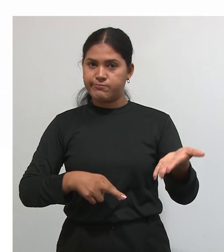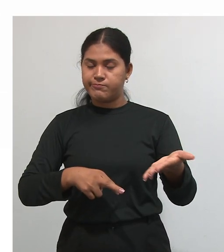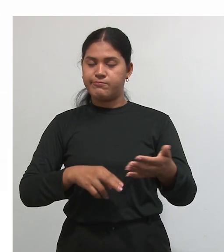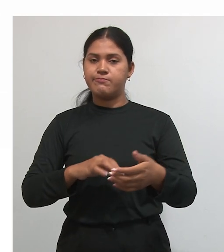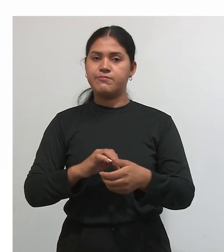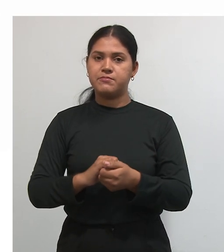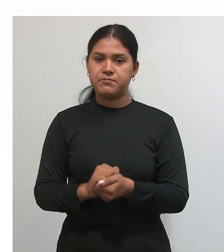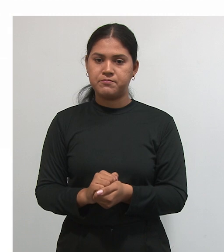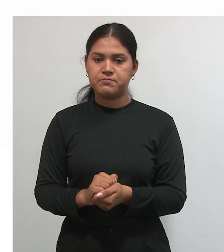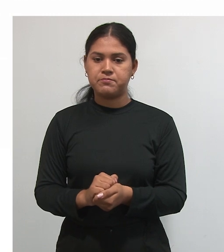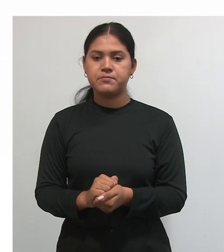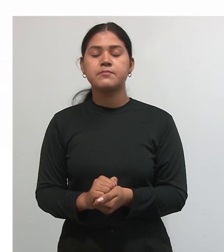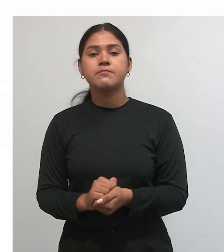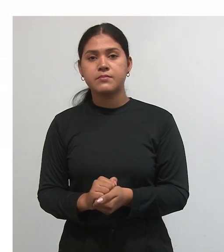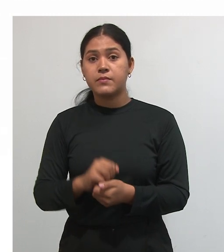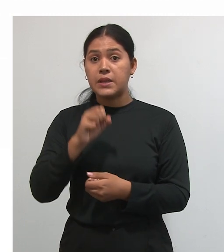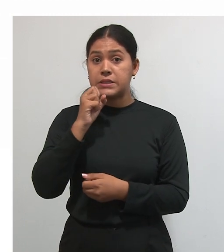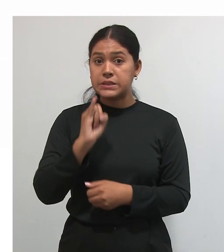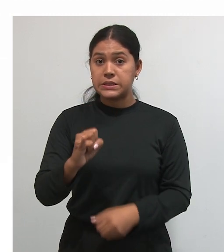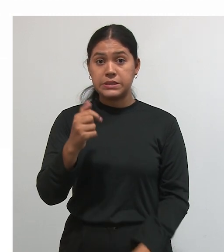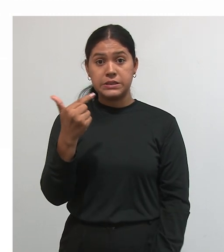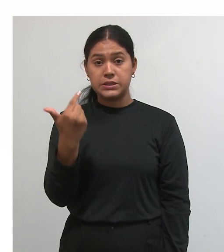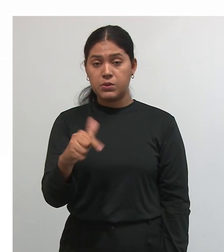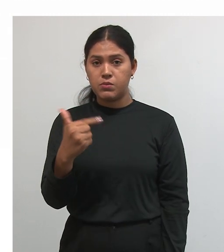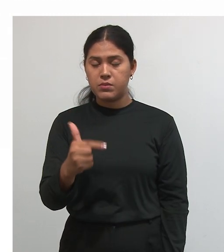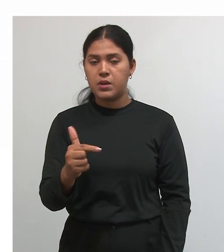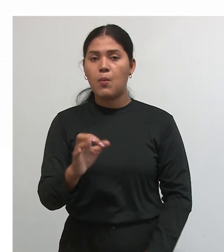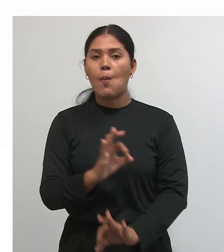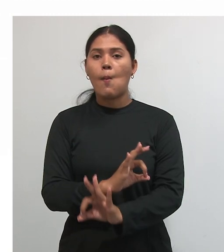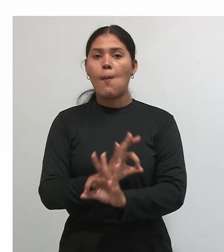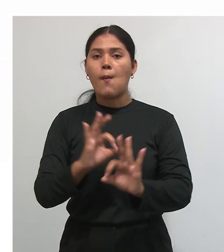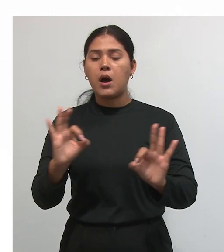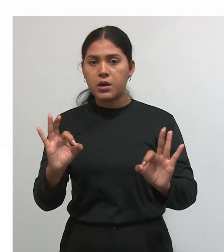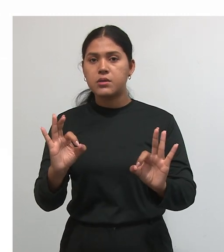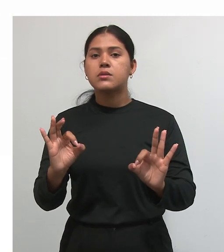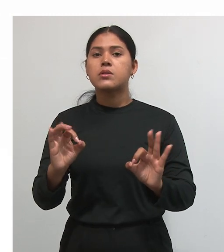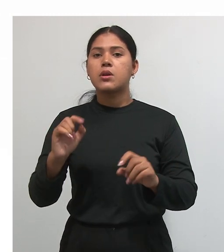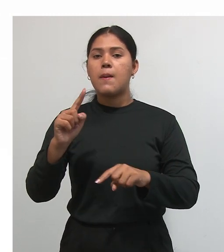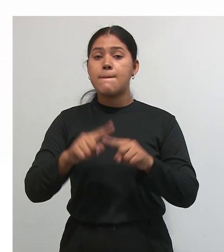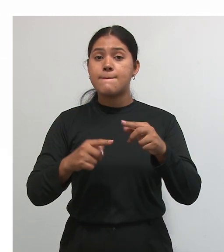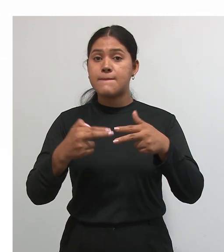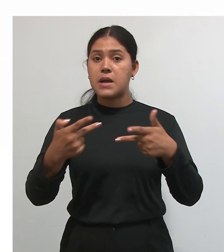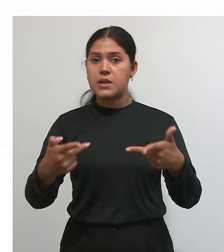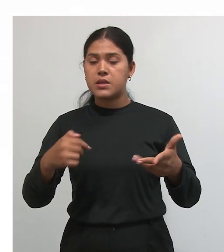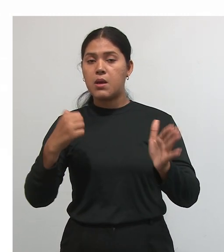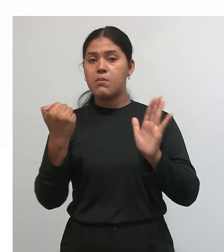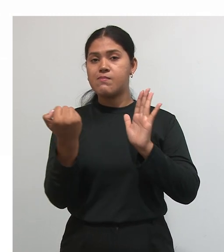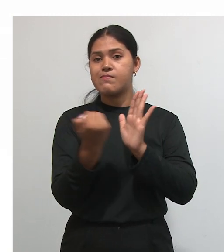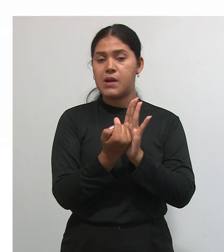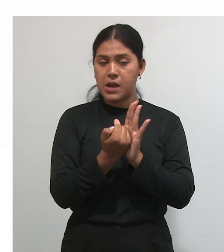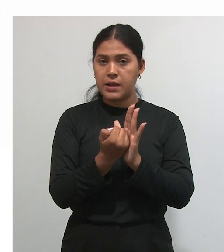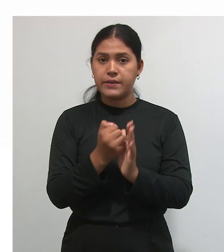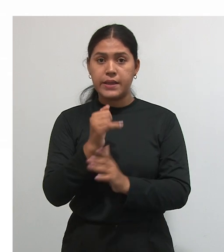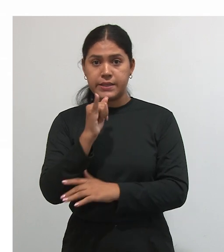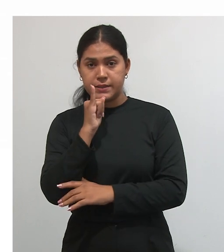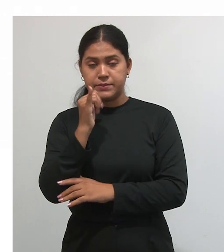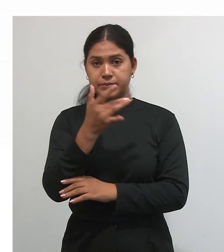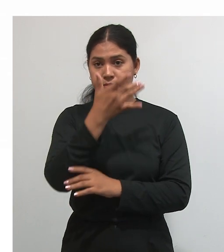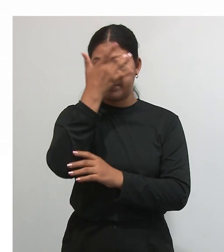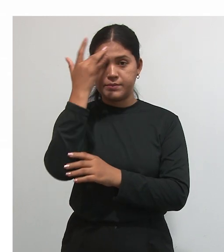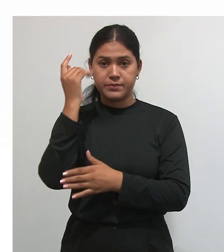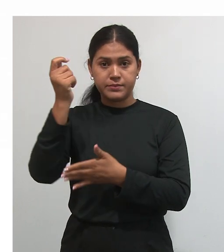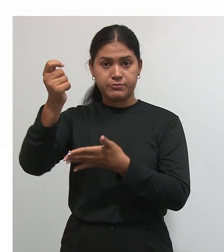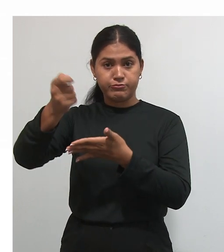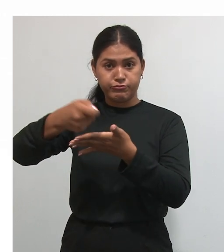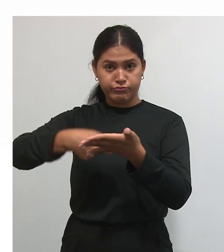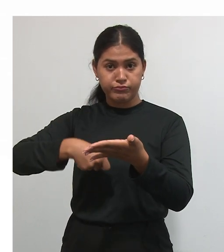ser feito, a inexistência de bens constantes no termo. Pode ocorrer o quê? Tal servidor assinou um termo